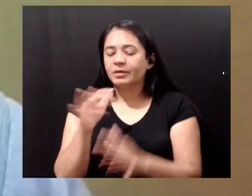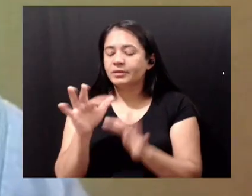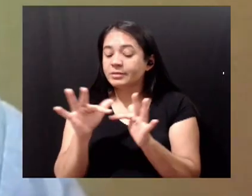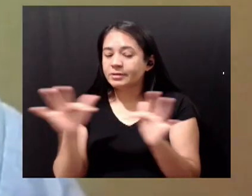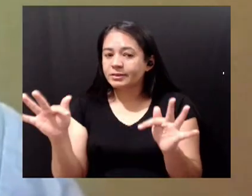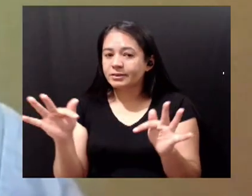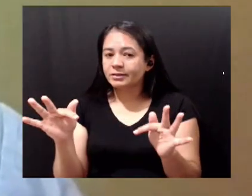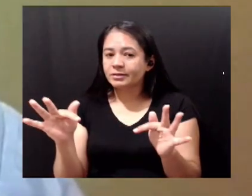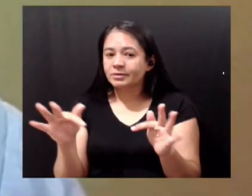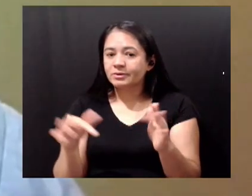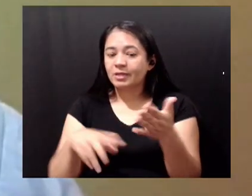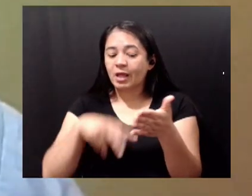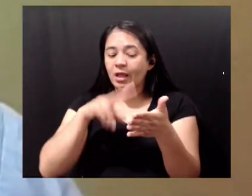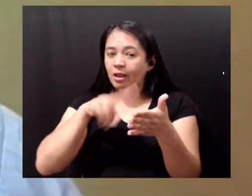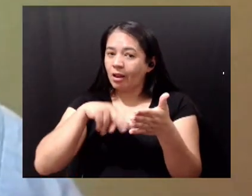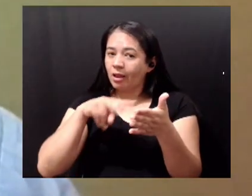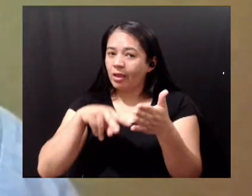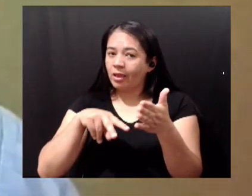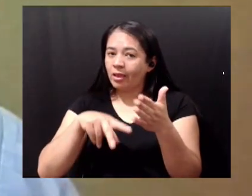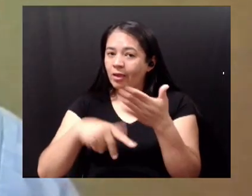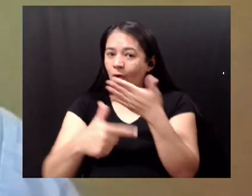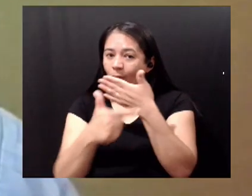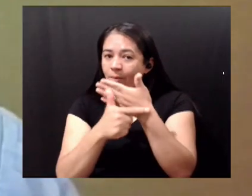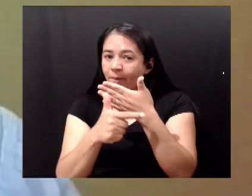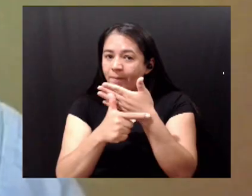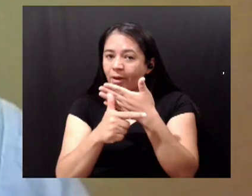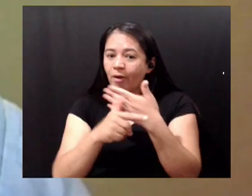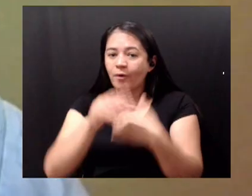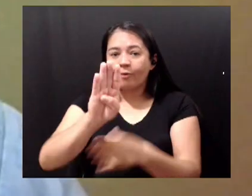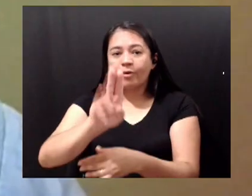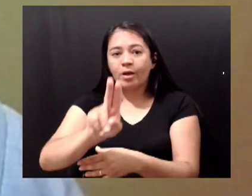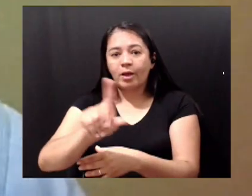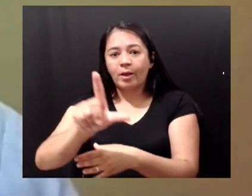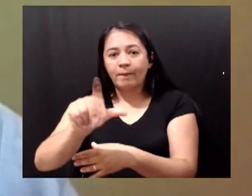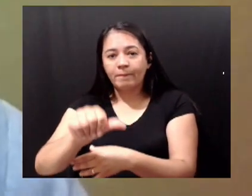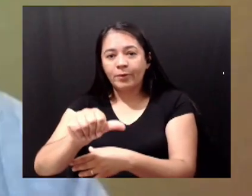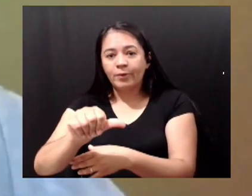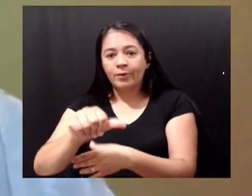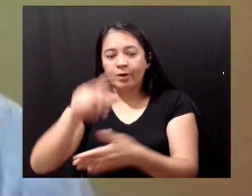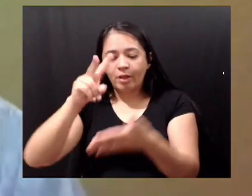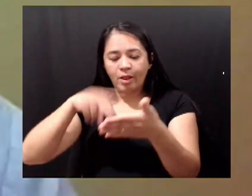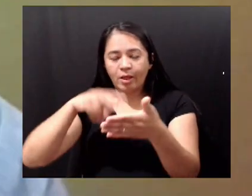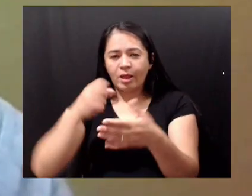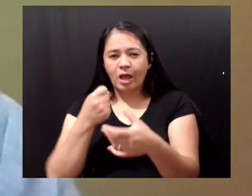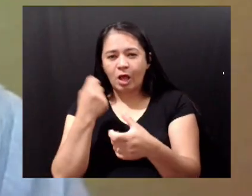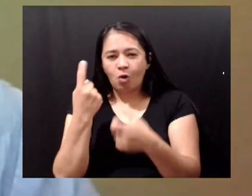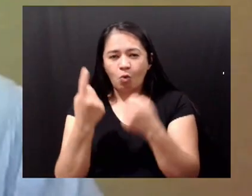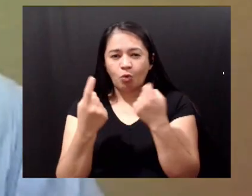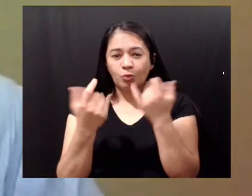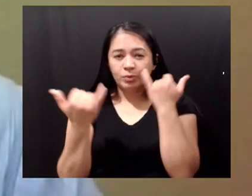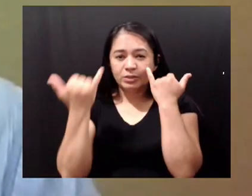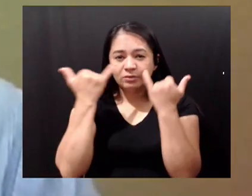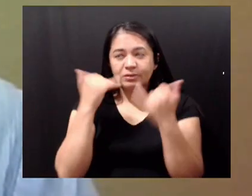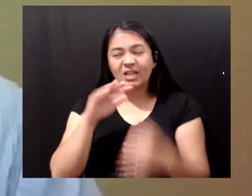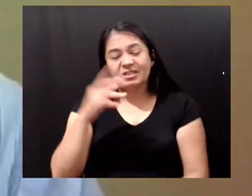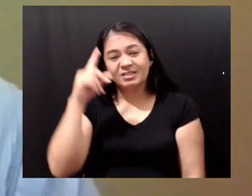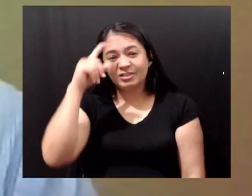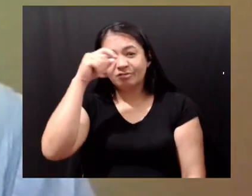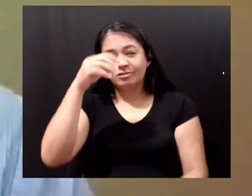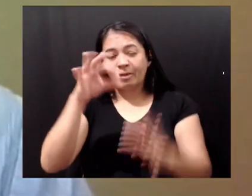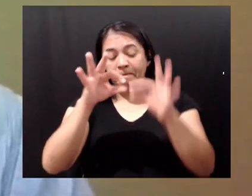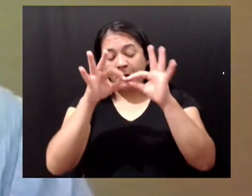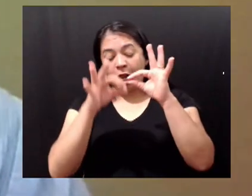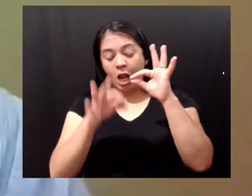uma bula lá que tem informações, claro que é muito difícil, muitas bulas são enormes, né? E a pessoa, por